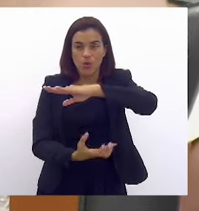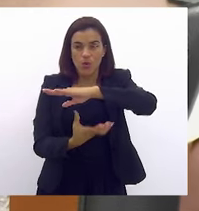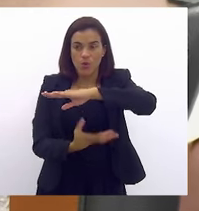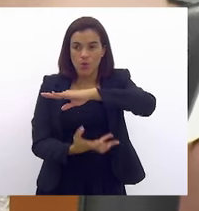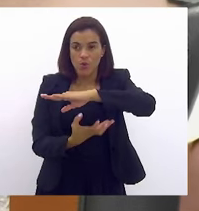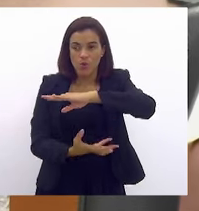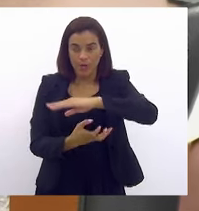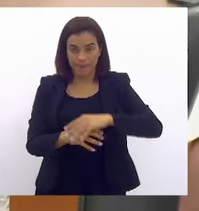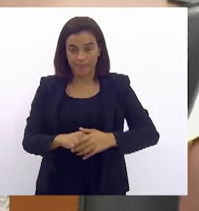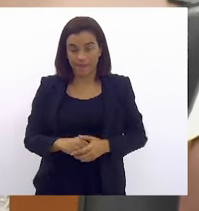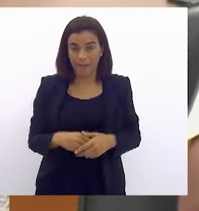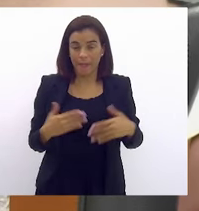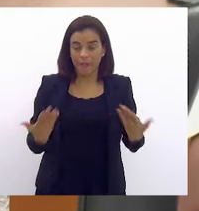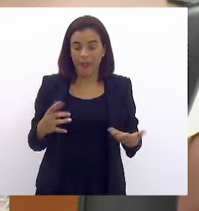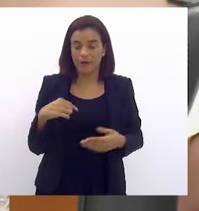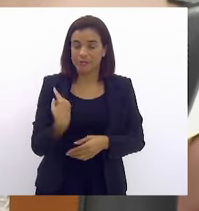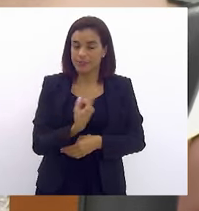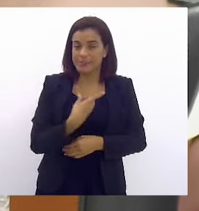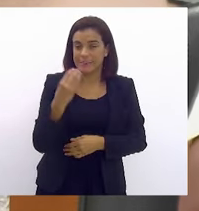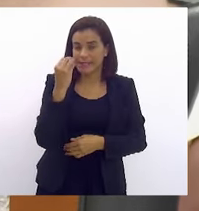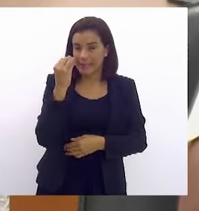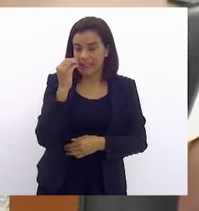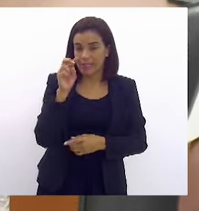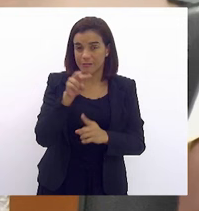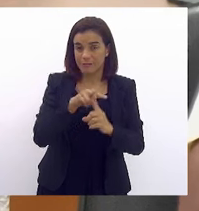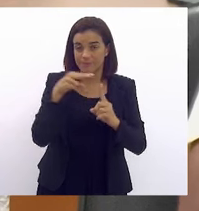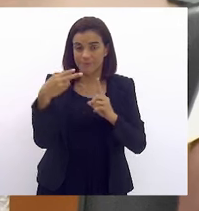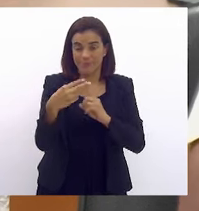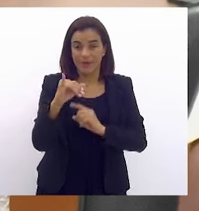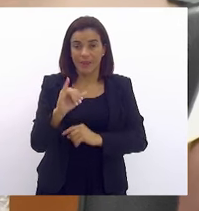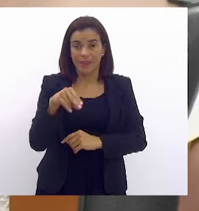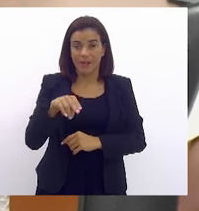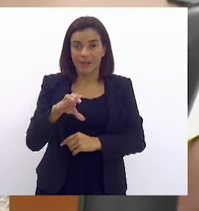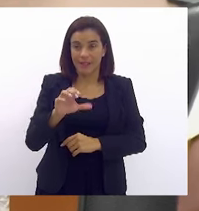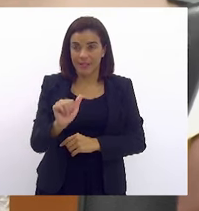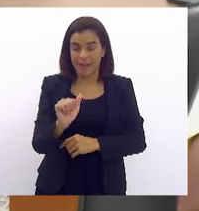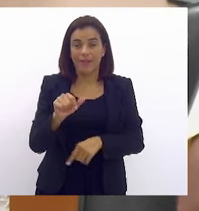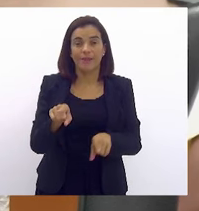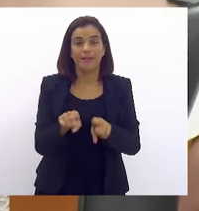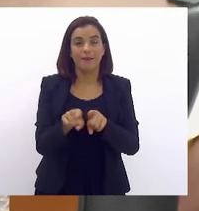tem tentado, do ponto de vista do INEA, da Superintendência da Baía de Guanabara,